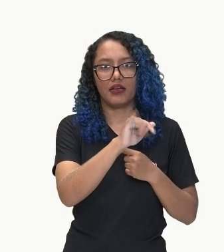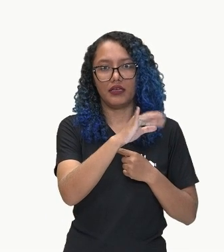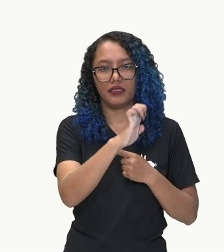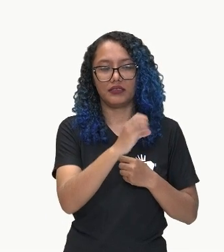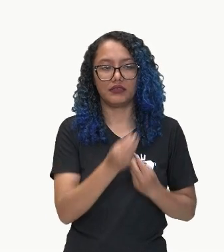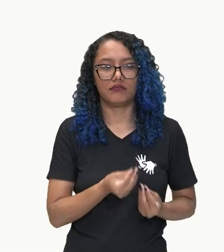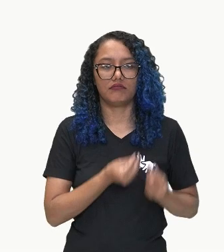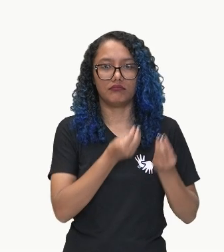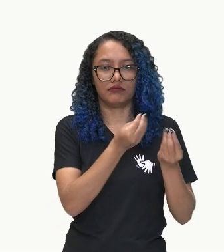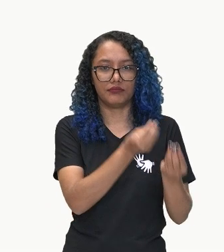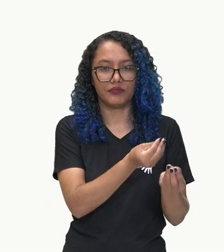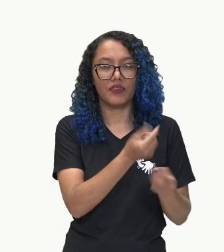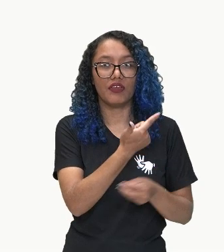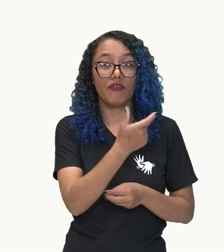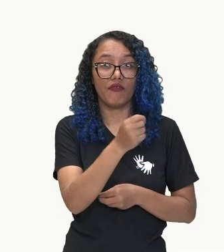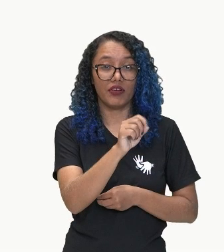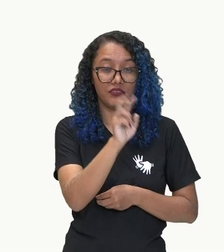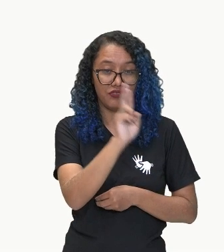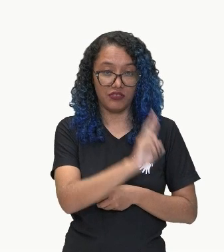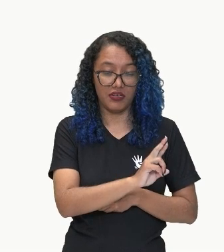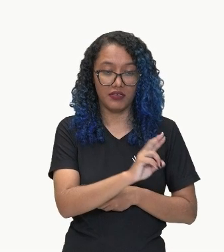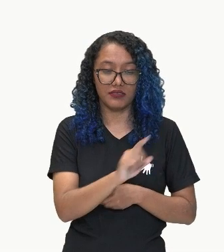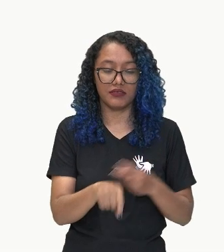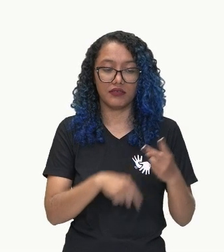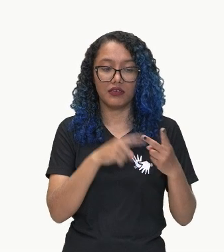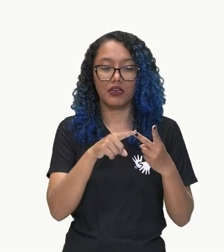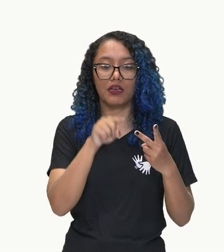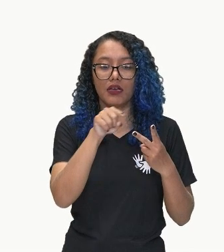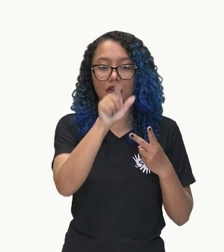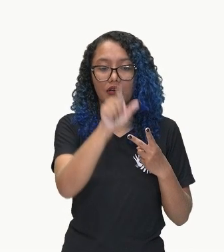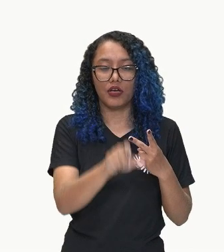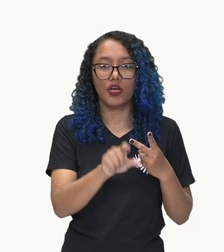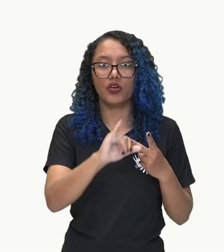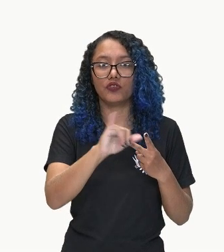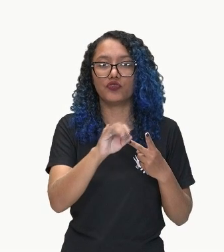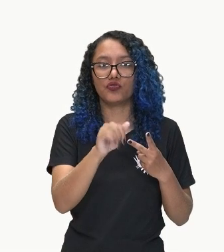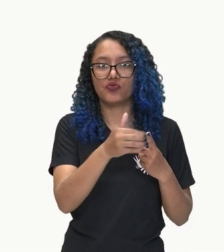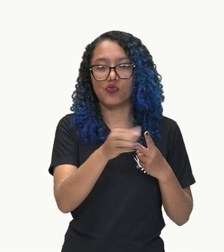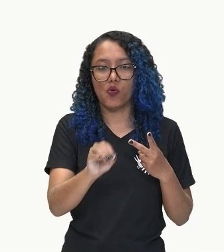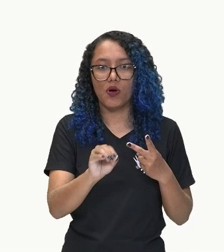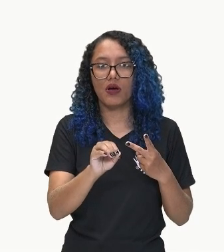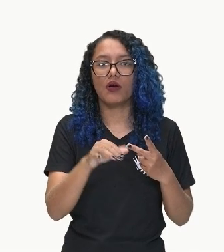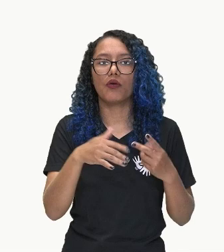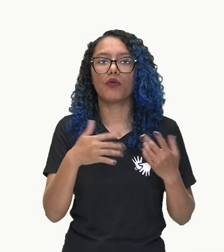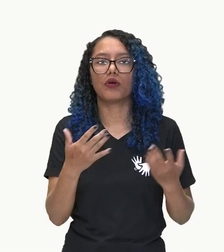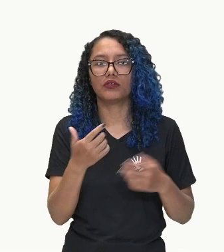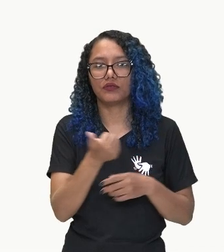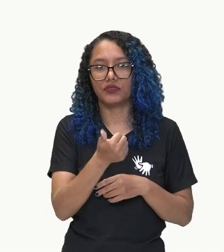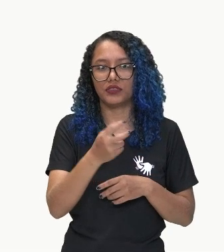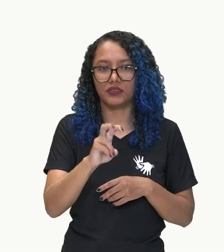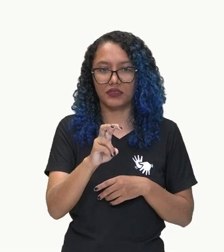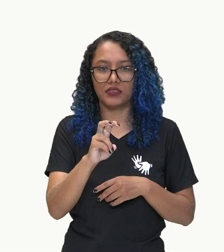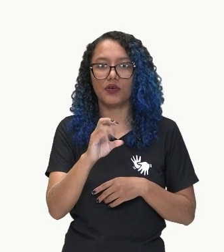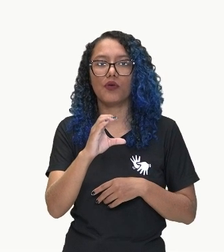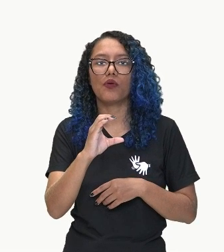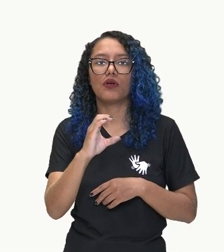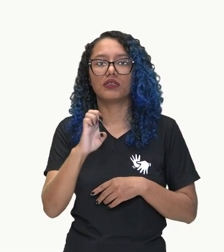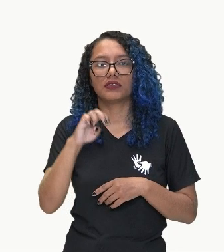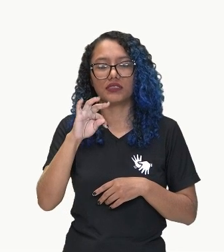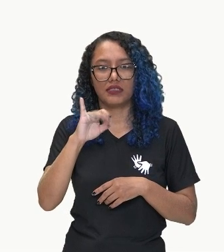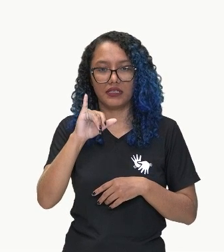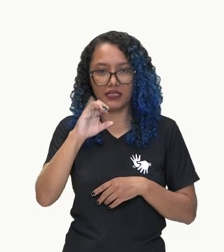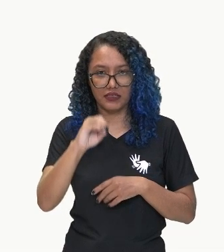R$20. João recebeu 25 centésimos do dinheiro e